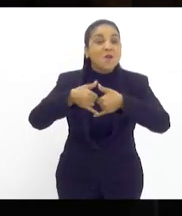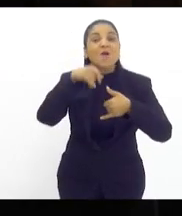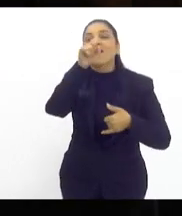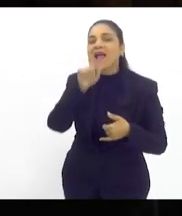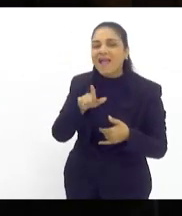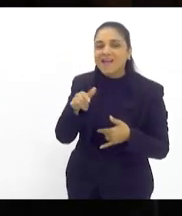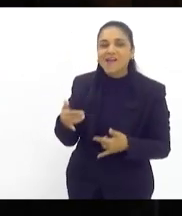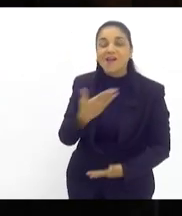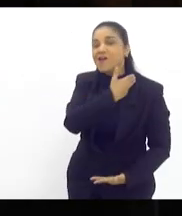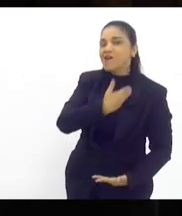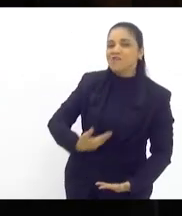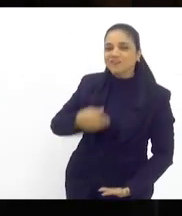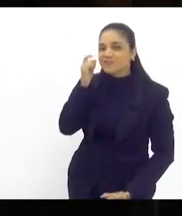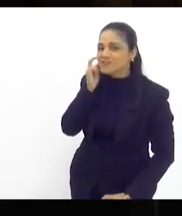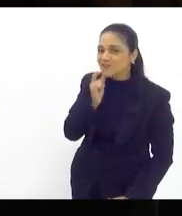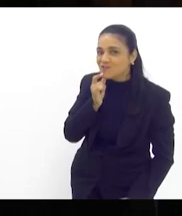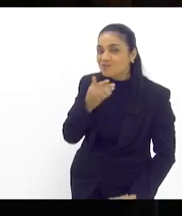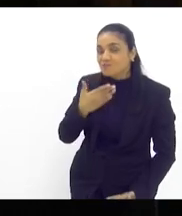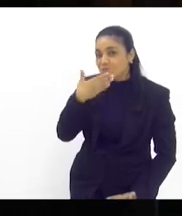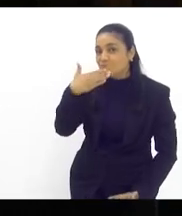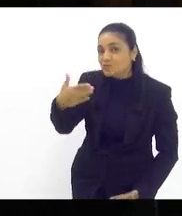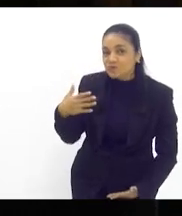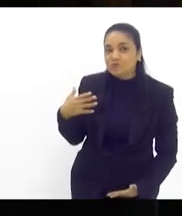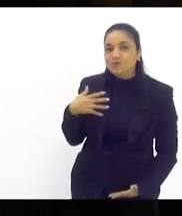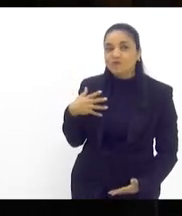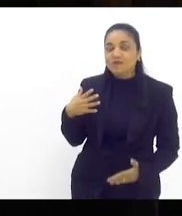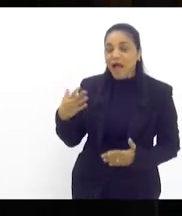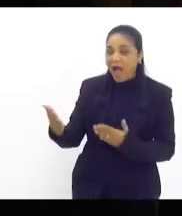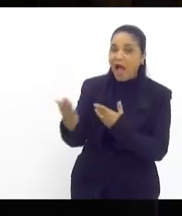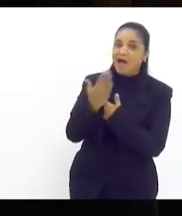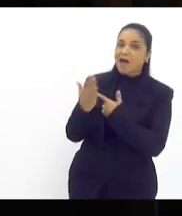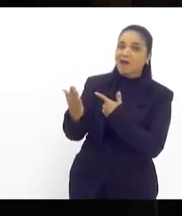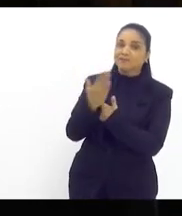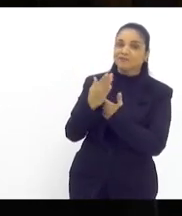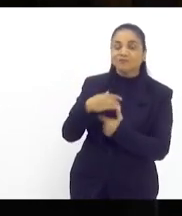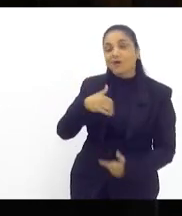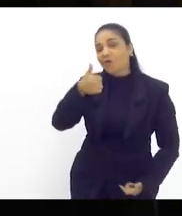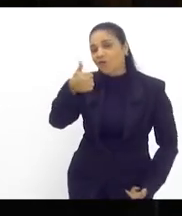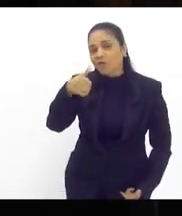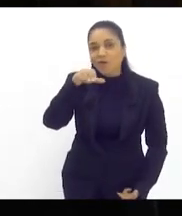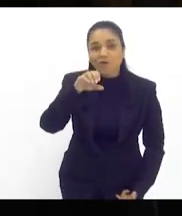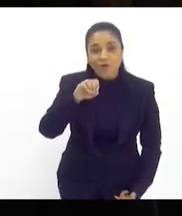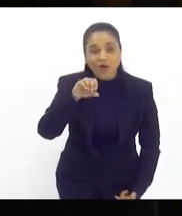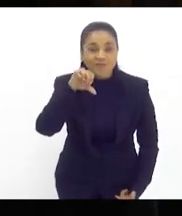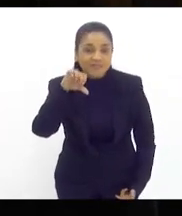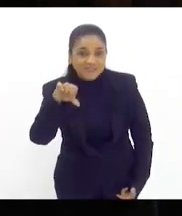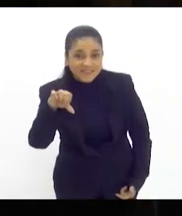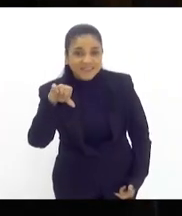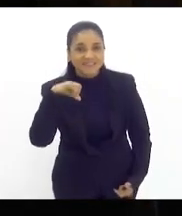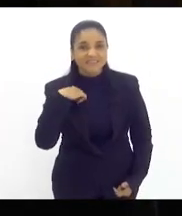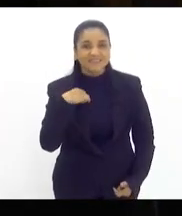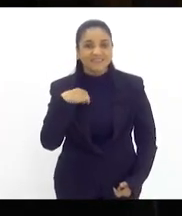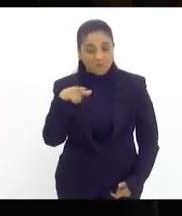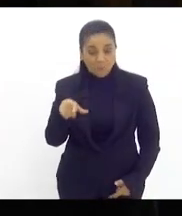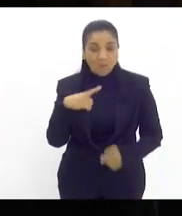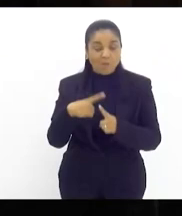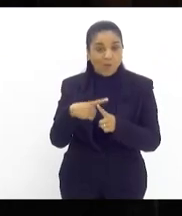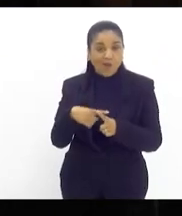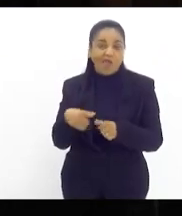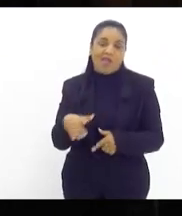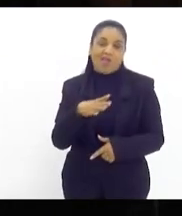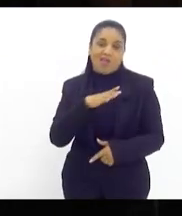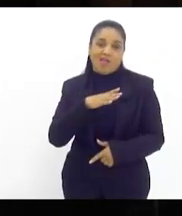pedindo socorro ela ligou um 90 pedindo socorro de quem? da polícia que eles tanto odeiam ora